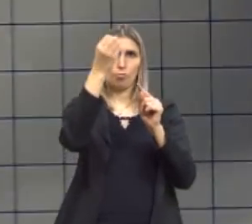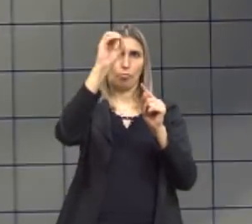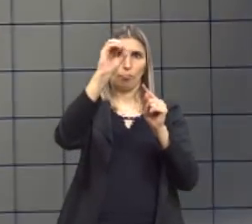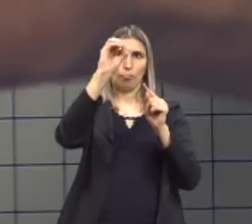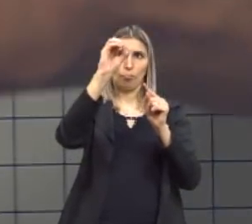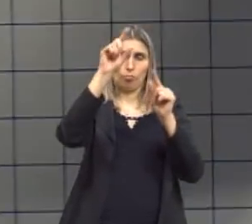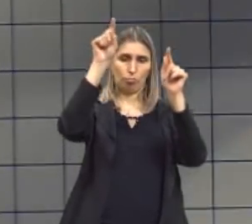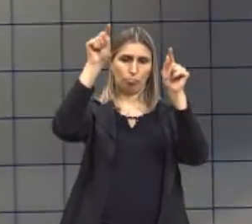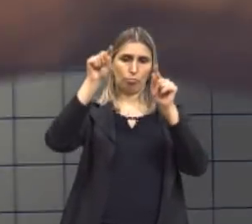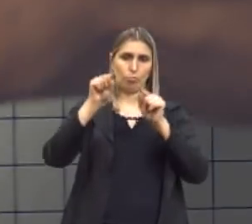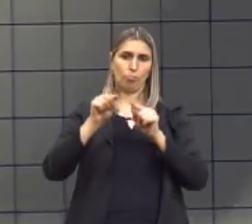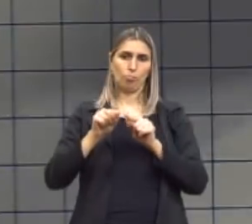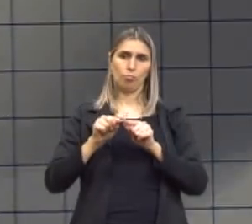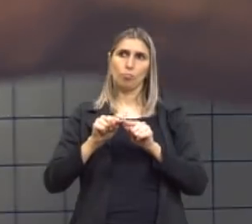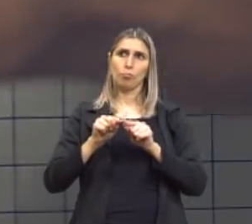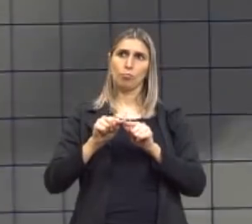com